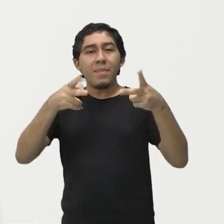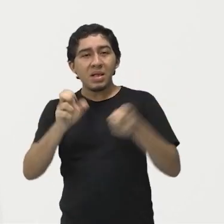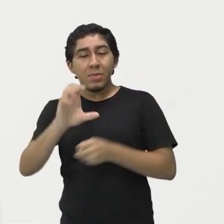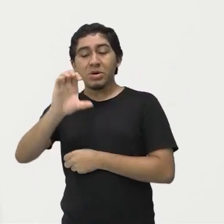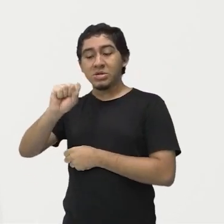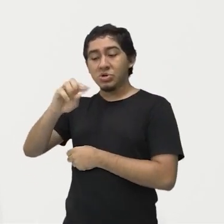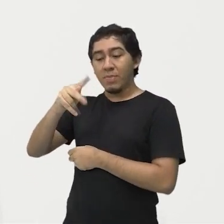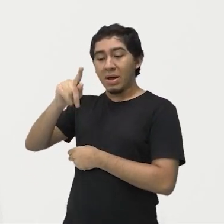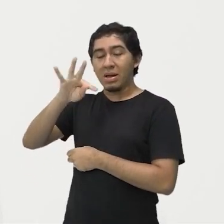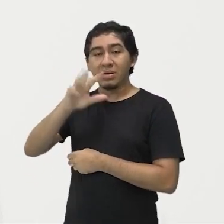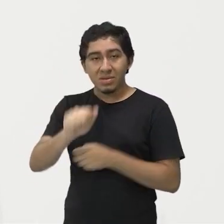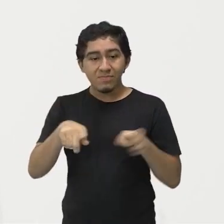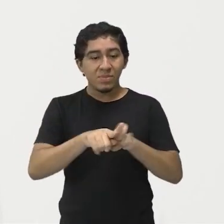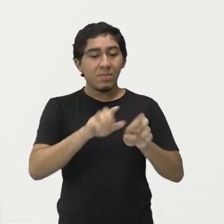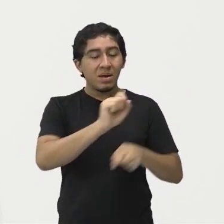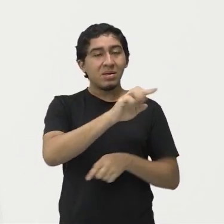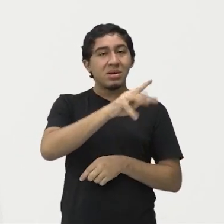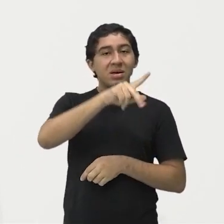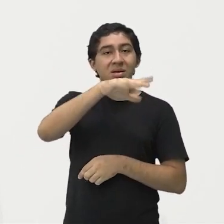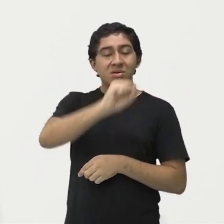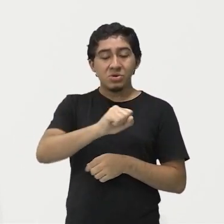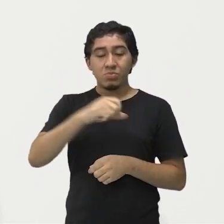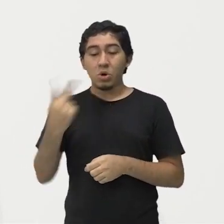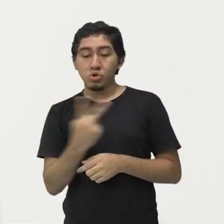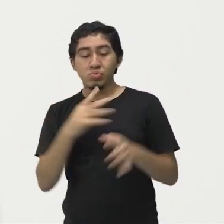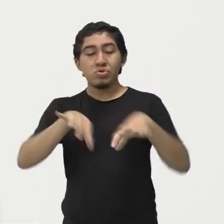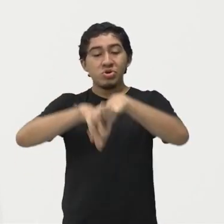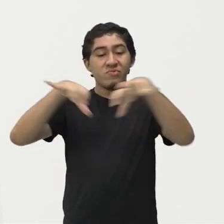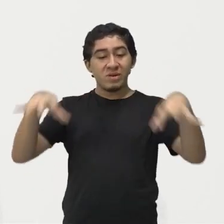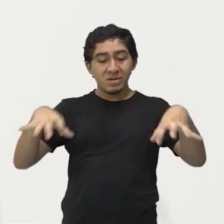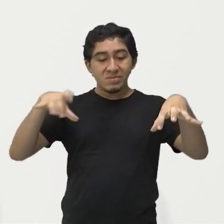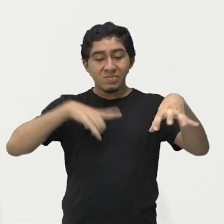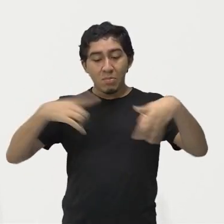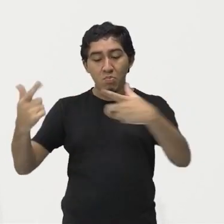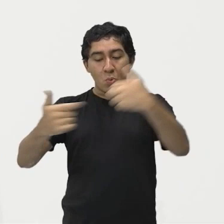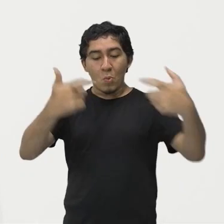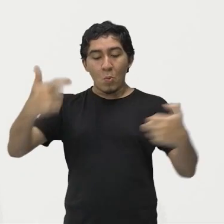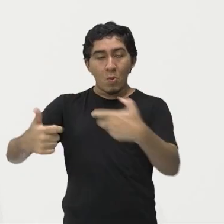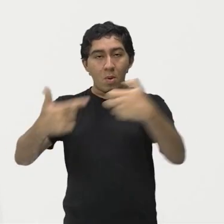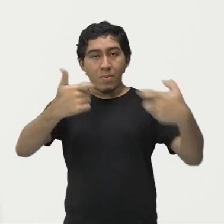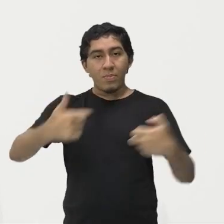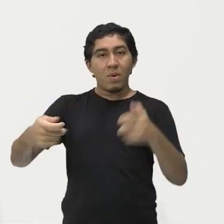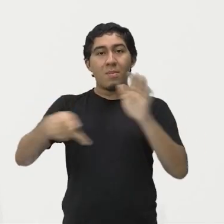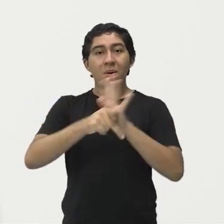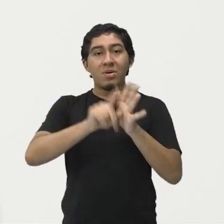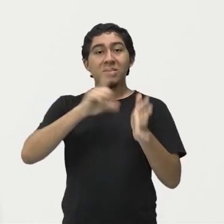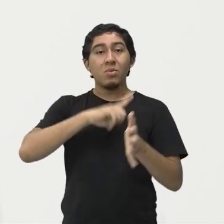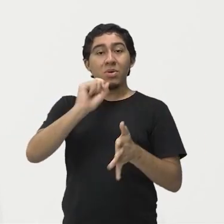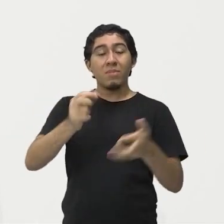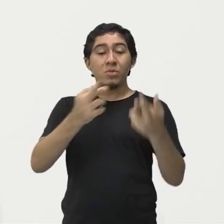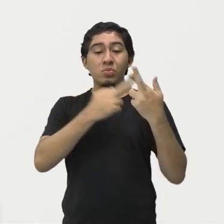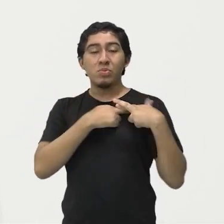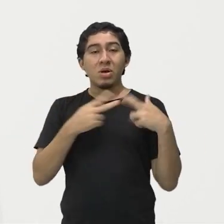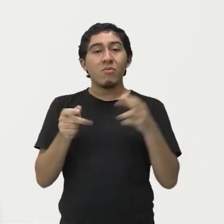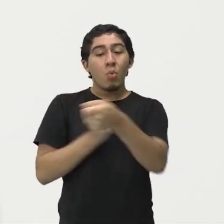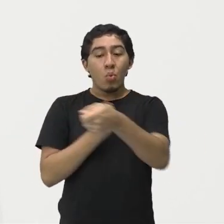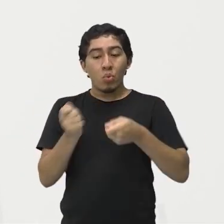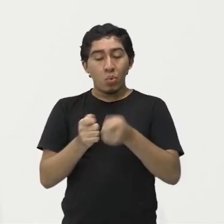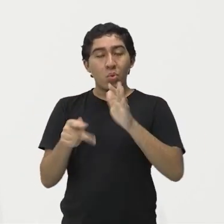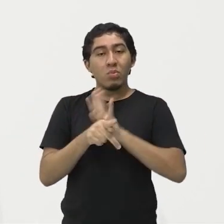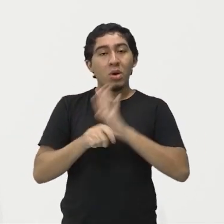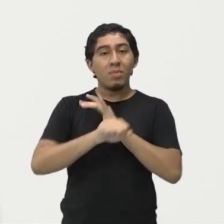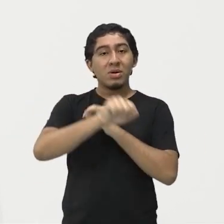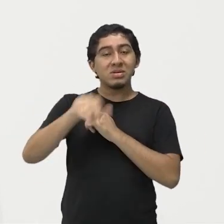sua liga, lutando entre elas para manter ali o domínio e o controle sobre as cidades-estados naquela